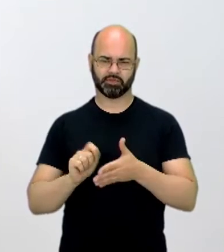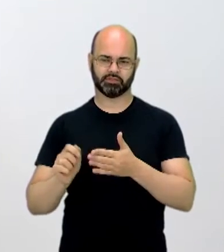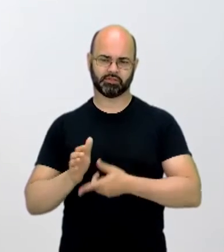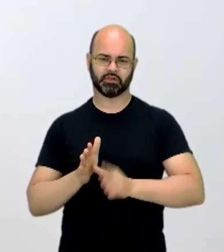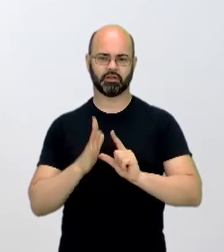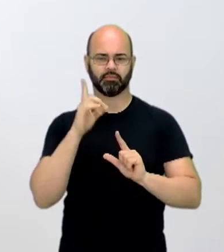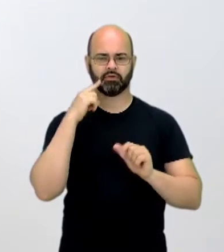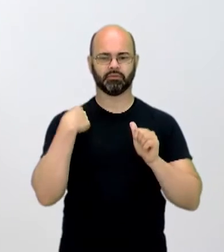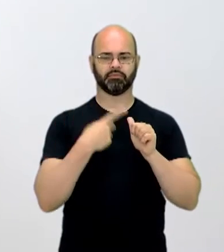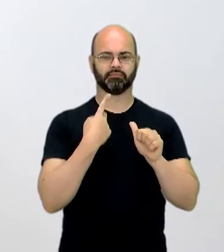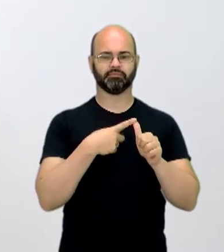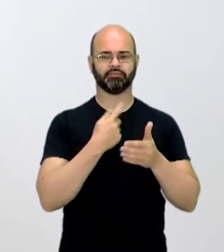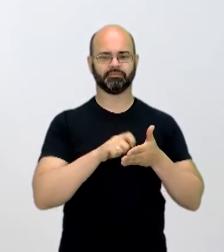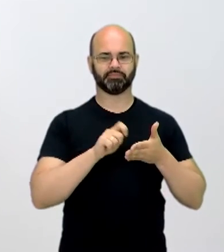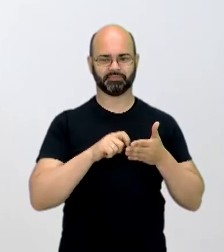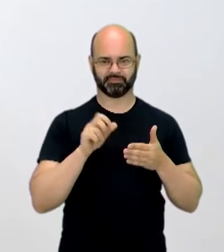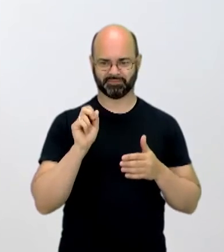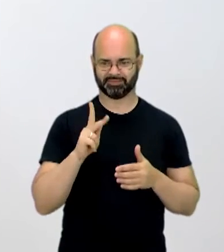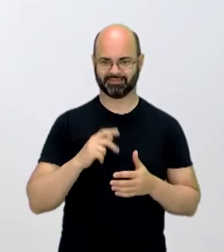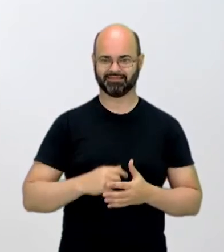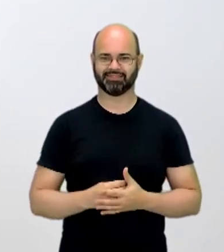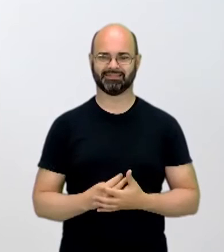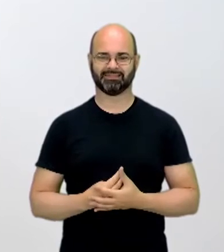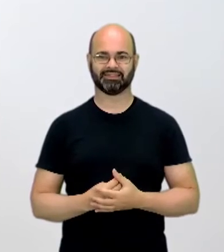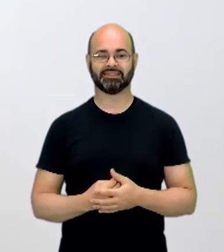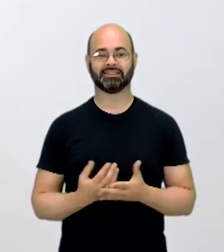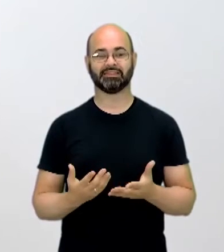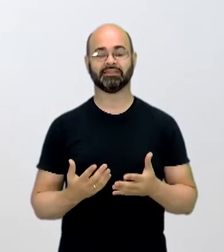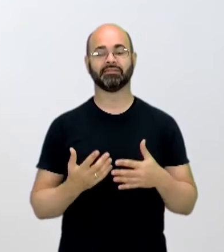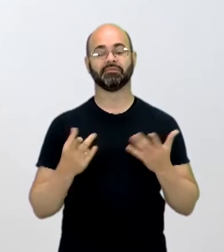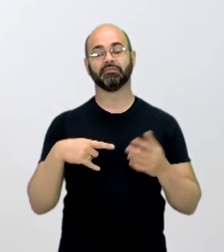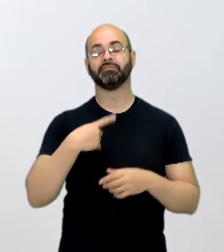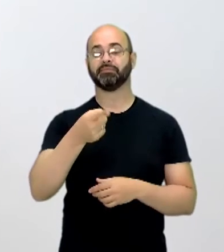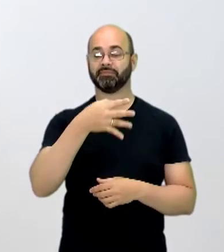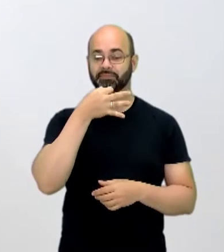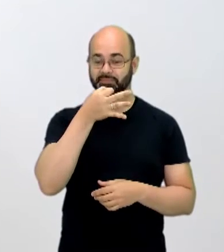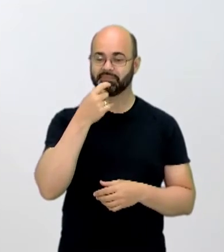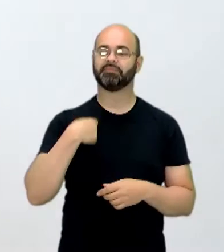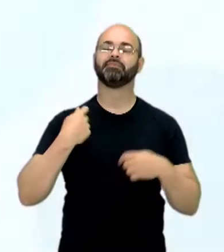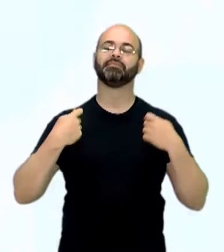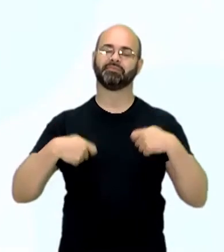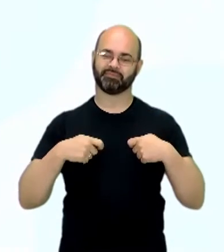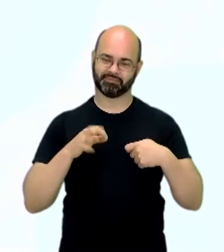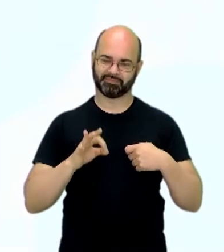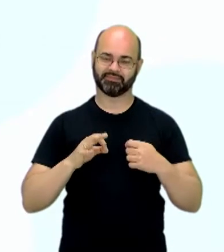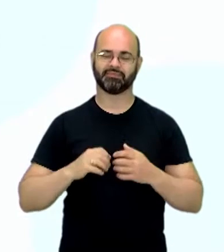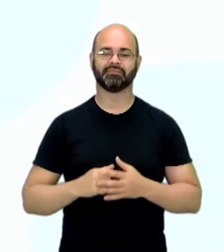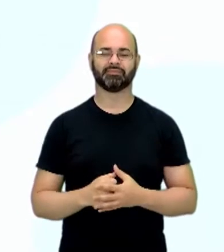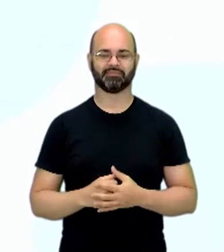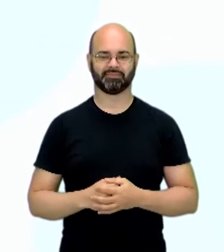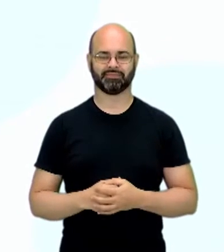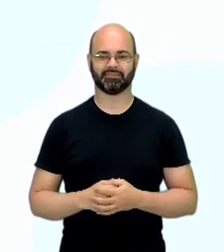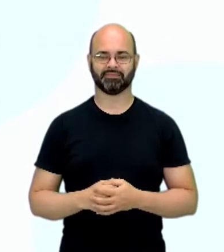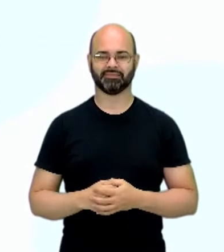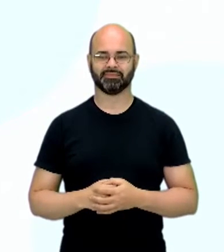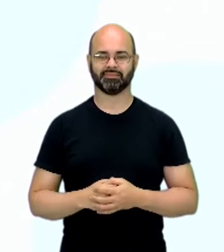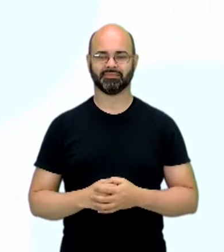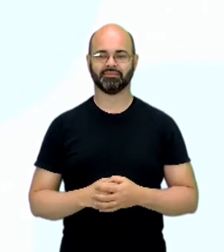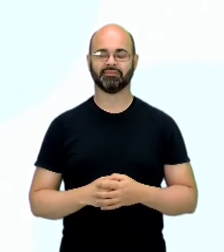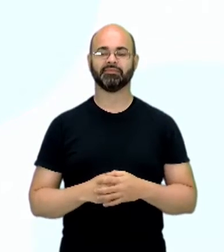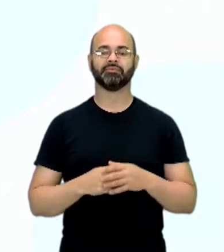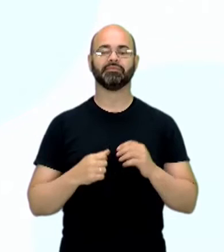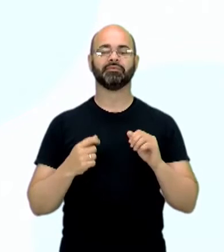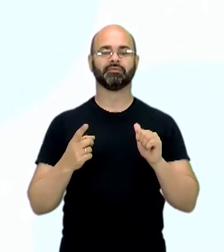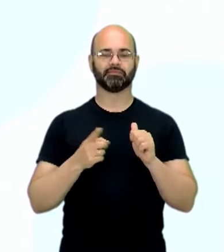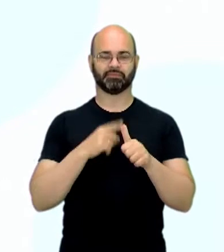um planejamento, right? And now I need your opinion. Agora realmente eu preciso da sua opinião. Vocês vão responder essa pergunta